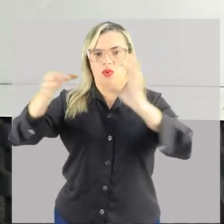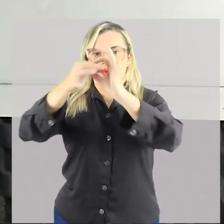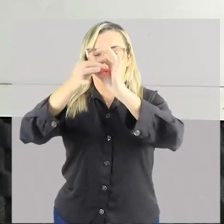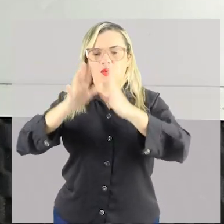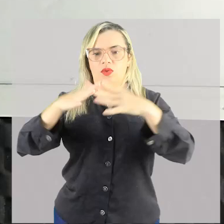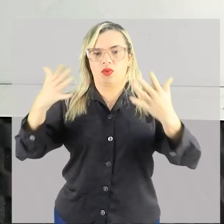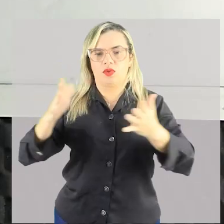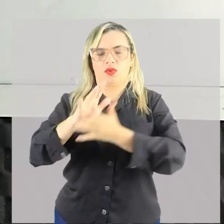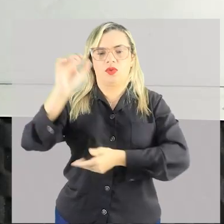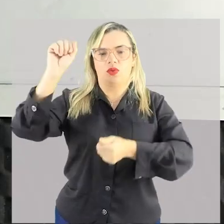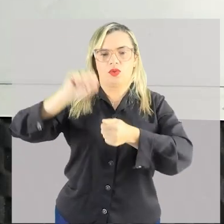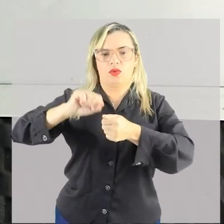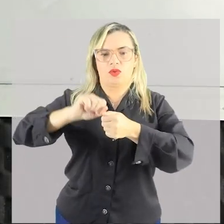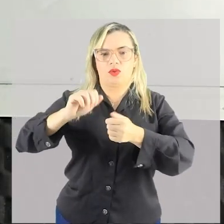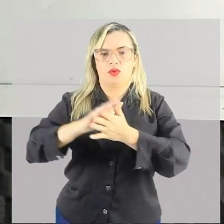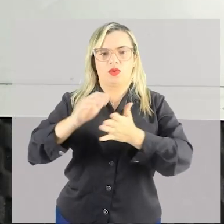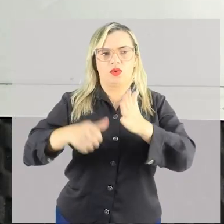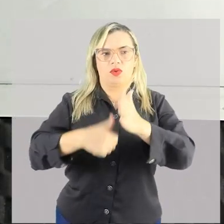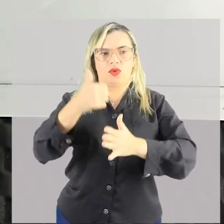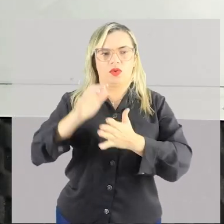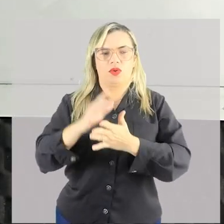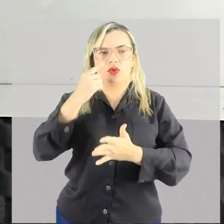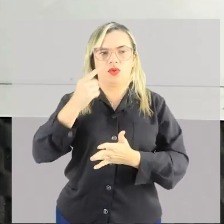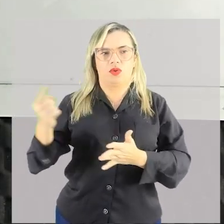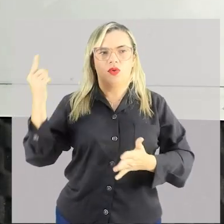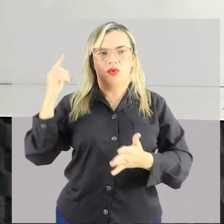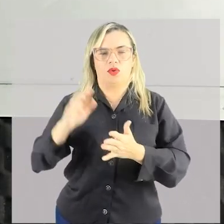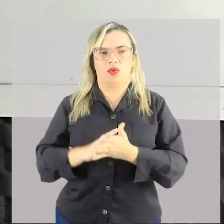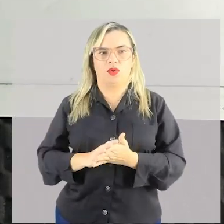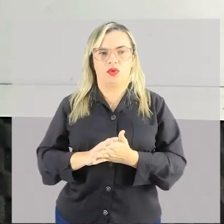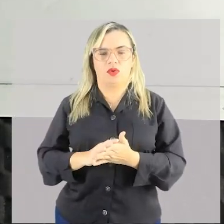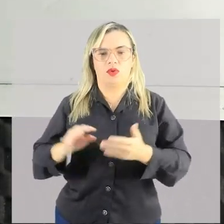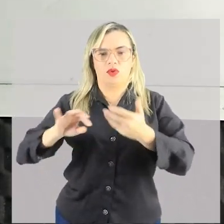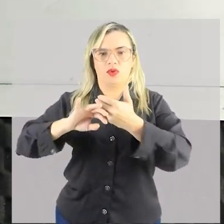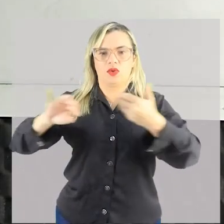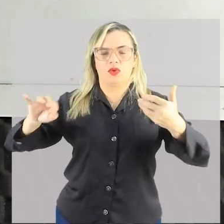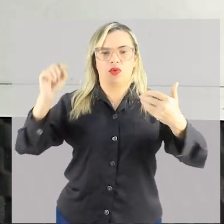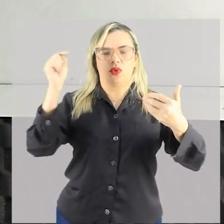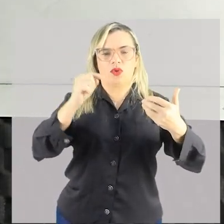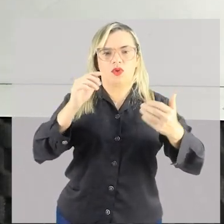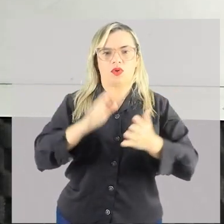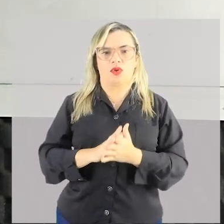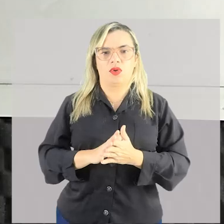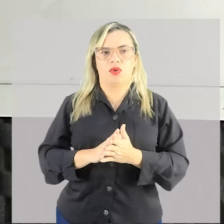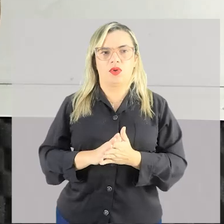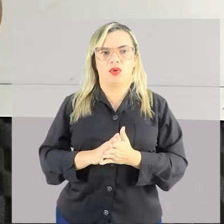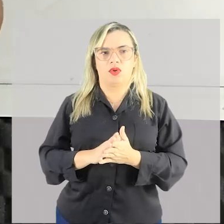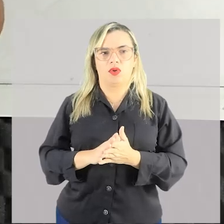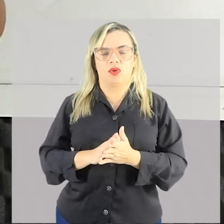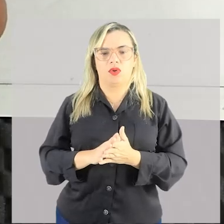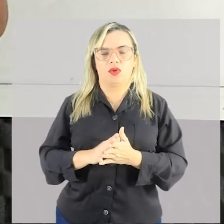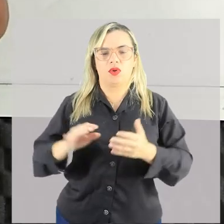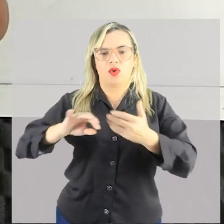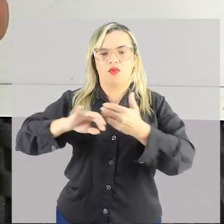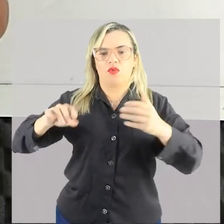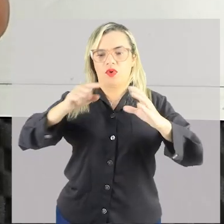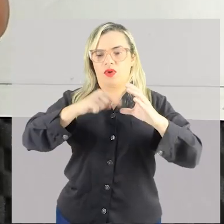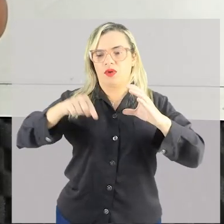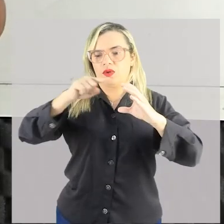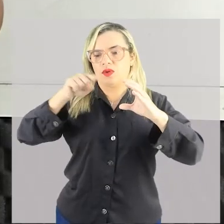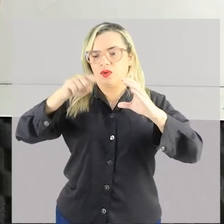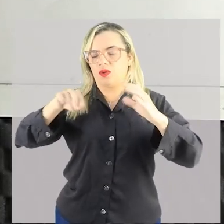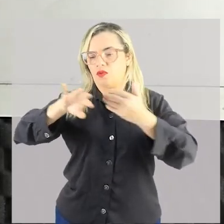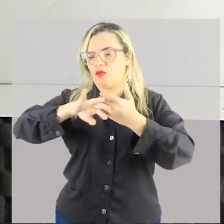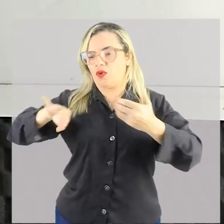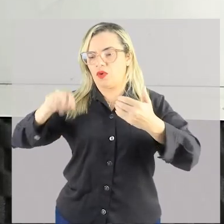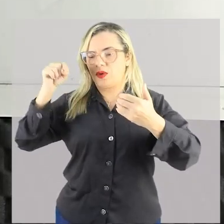tá então o que que eu vou fazer aqui primeiro eu vou colocar aqui fora do diagrama o nenhum 92 pessoas